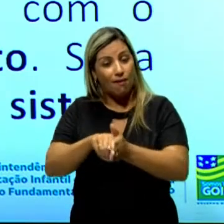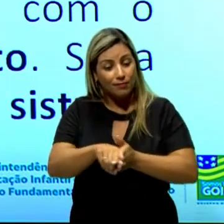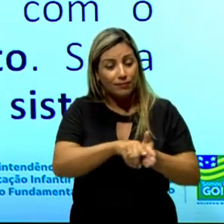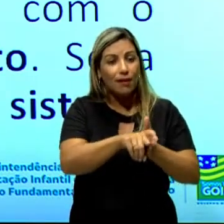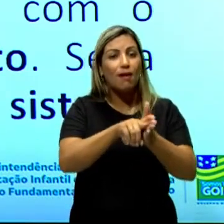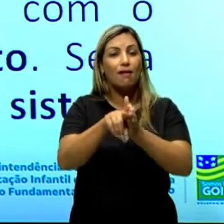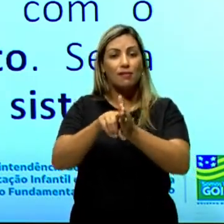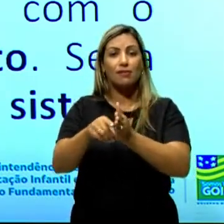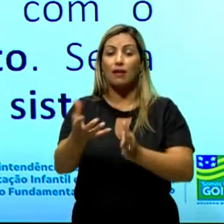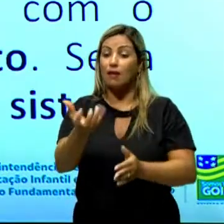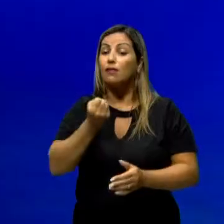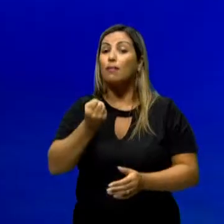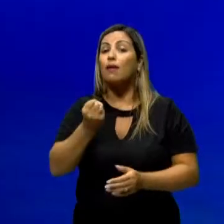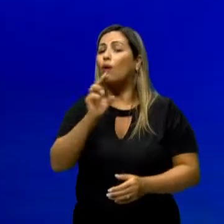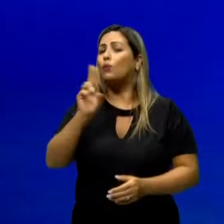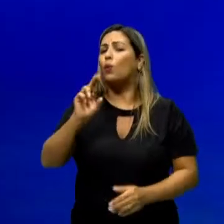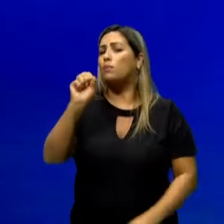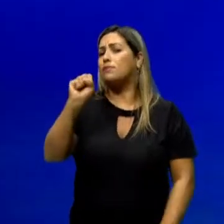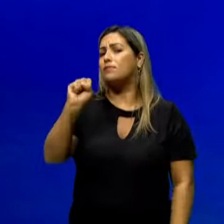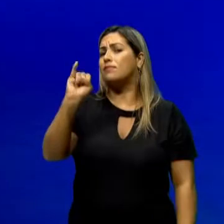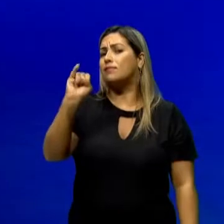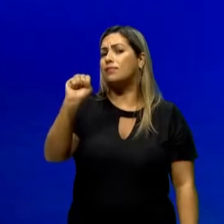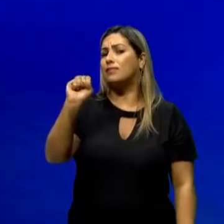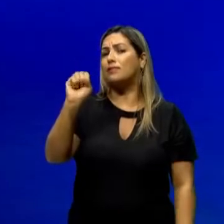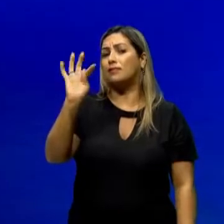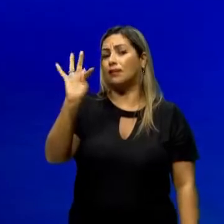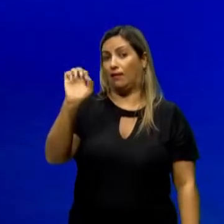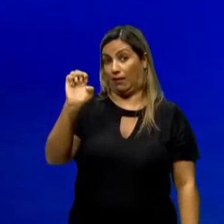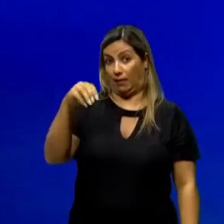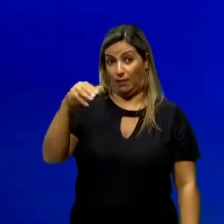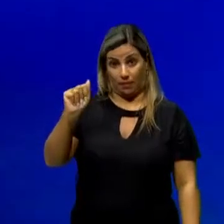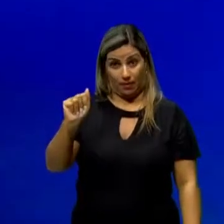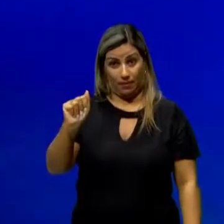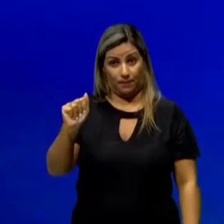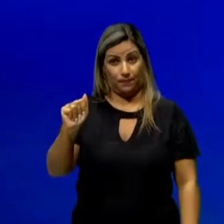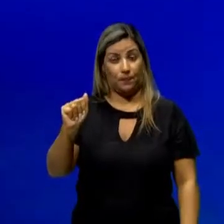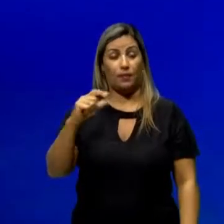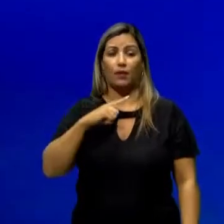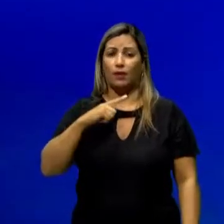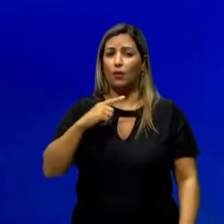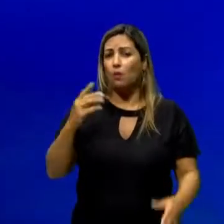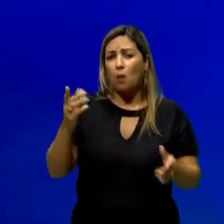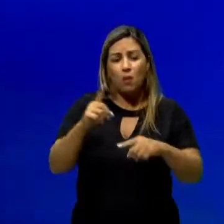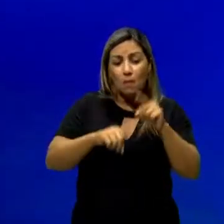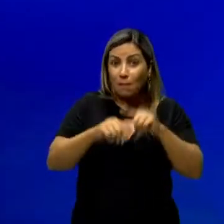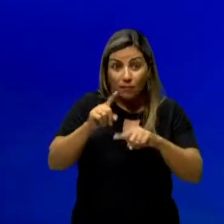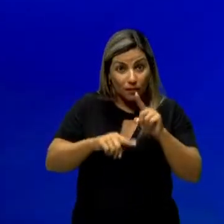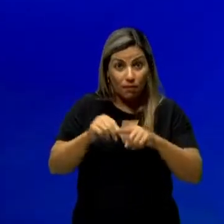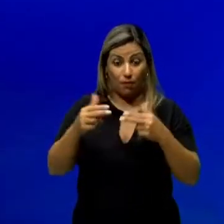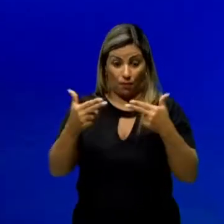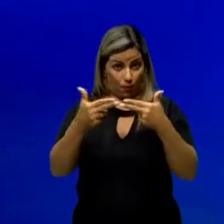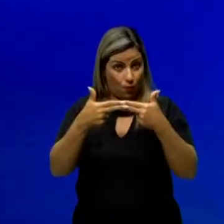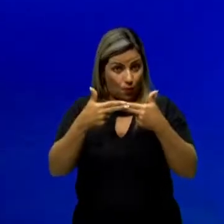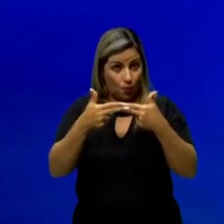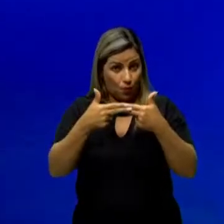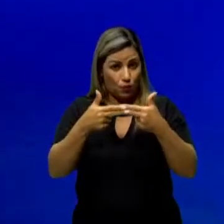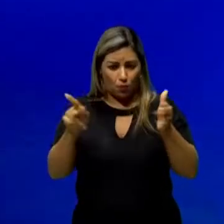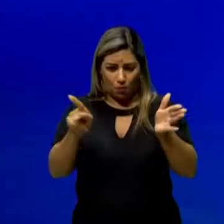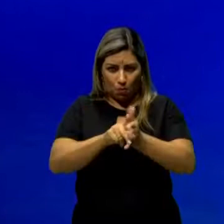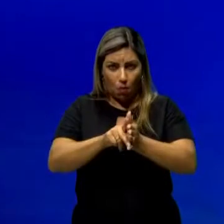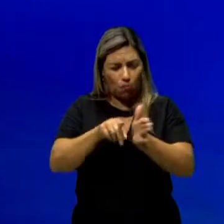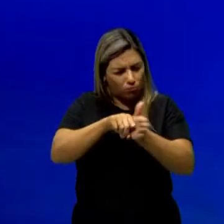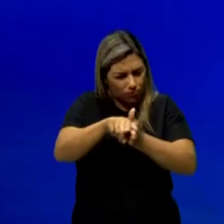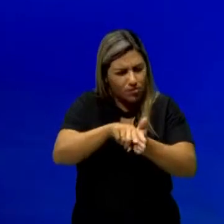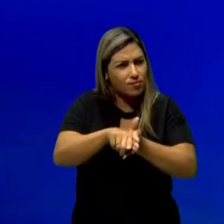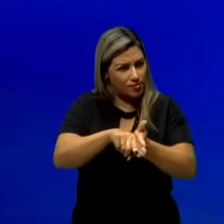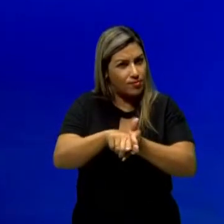e receberá o nome de sistema. Ou seja, qualquer porção de matéria que eu utilizo como objeto de